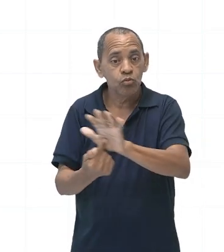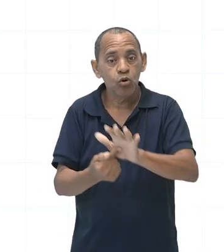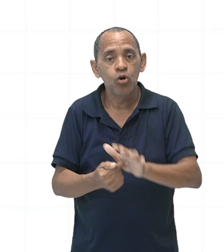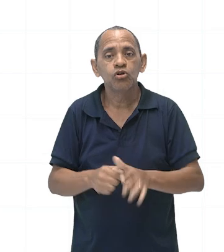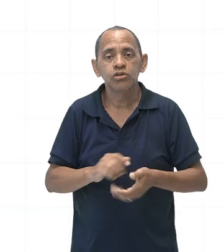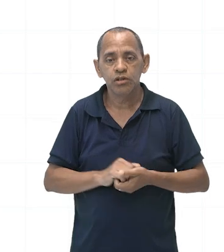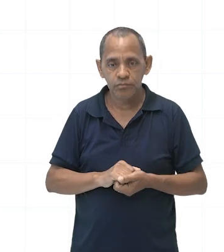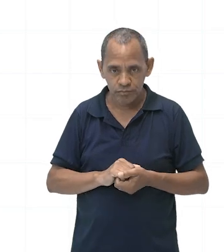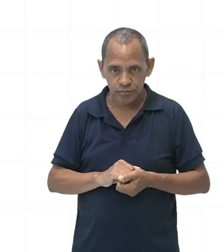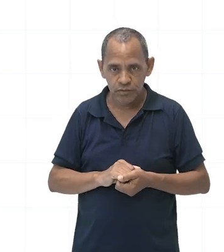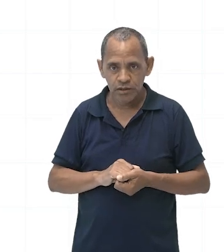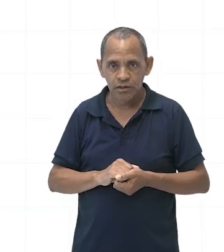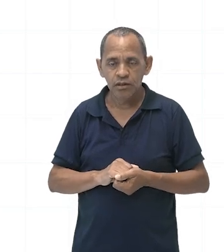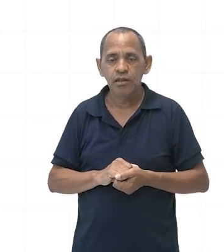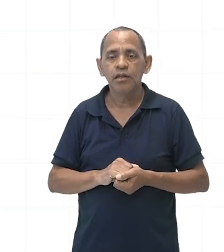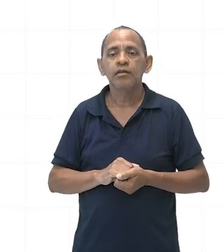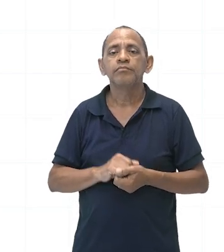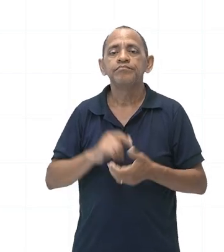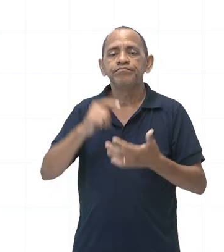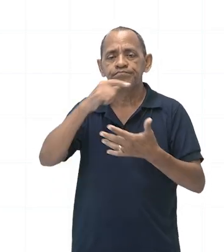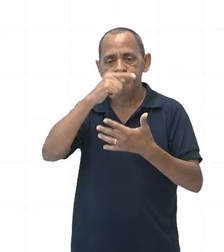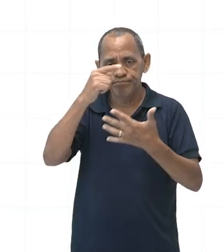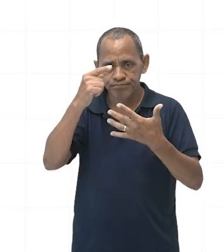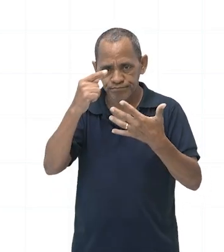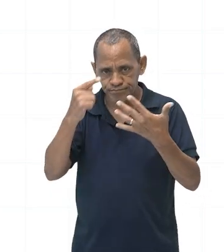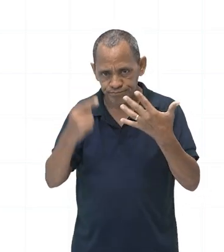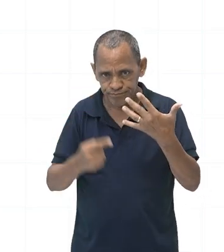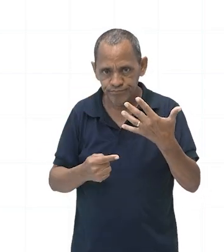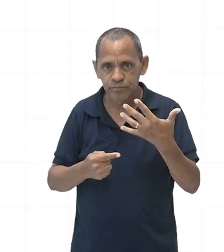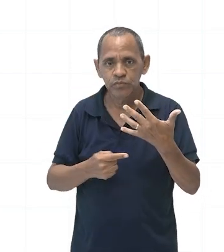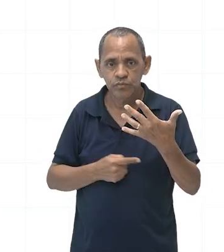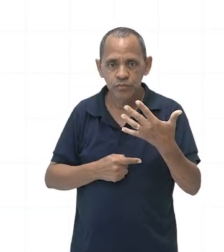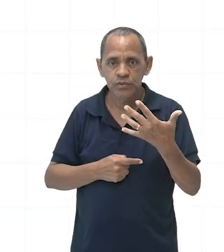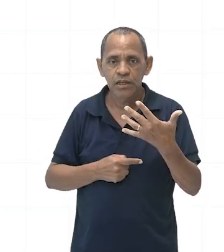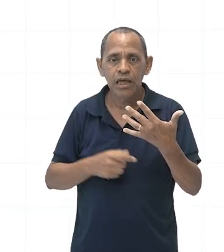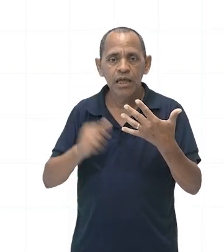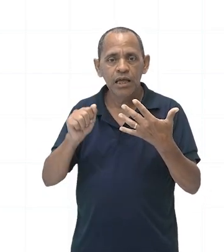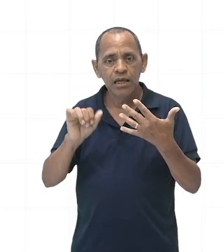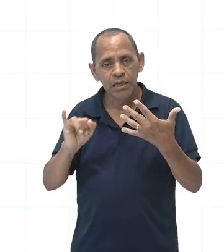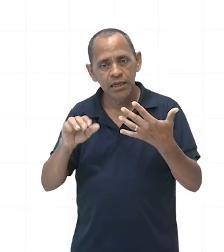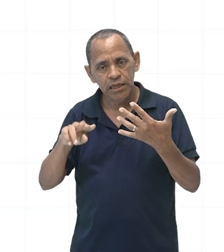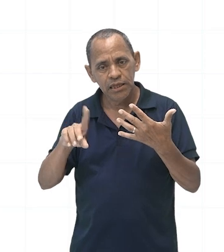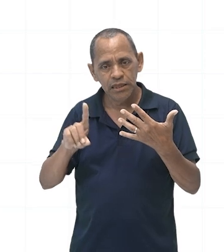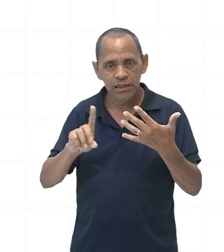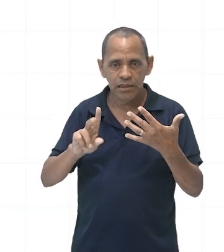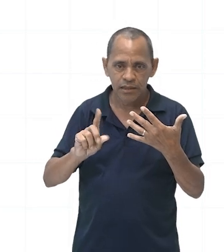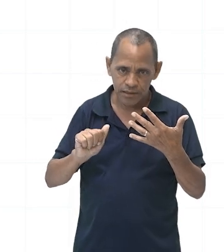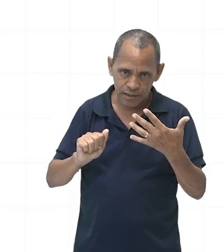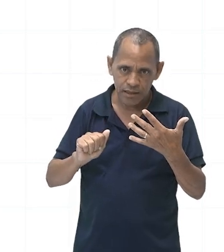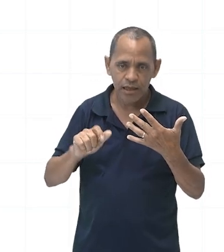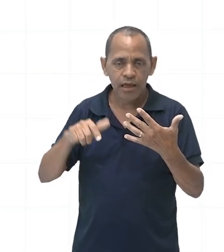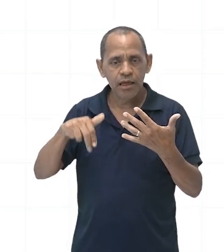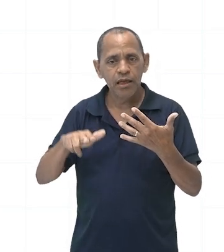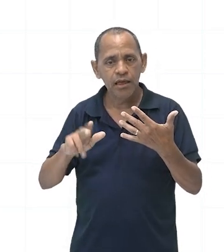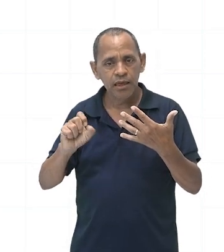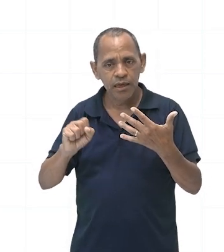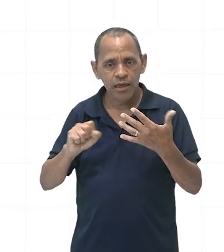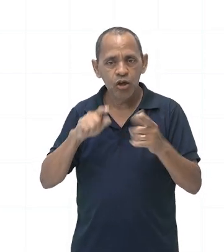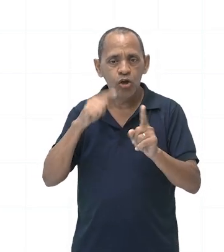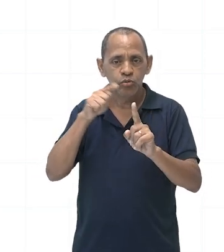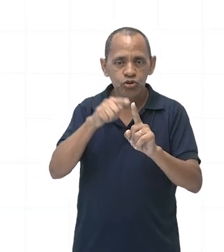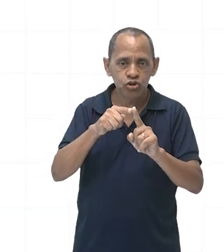a fim de que, para que. E a gente tem nosso exemplo, organizei toda a casa para que foi o nosso objetivo,